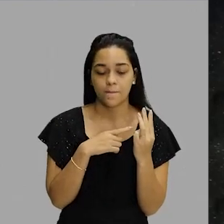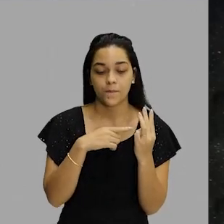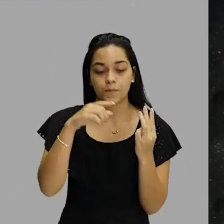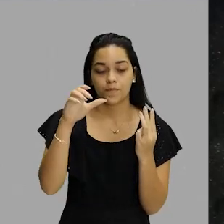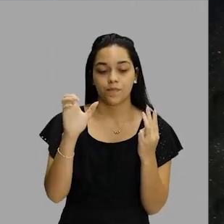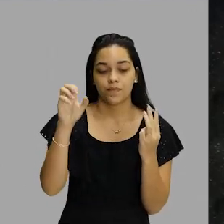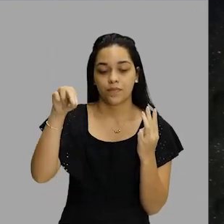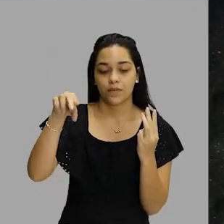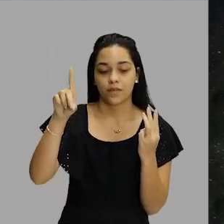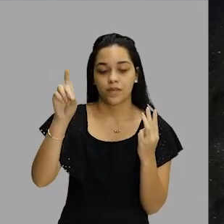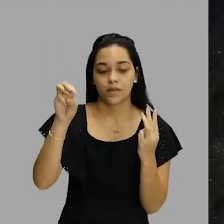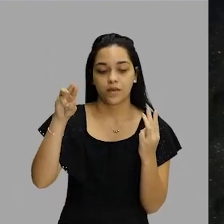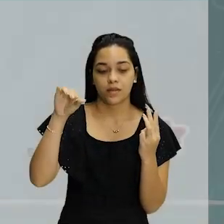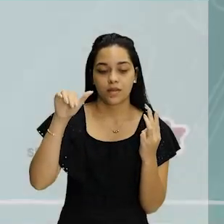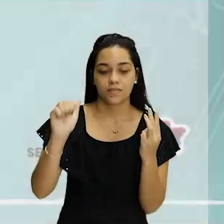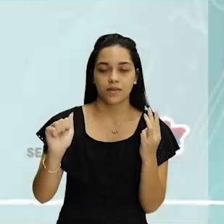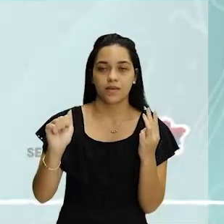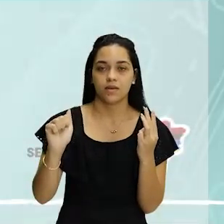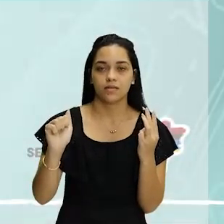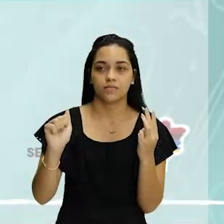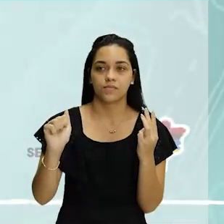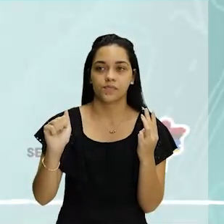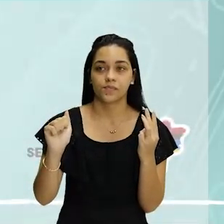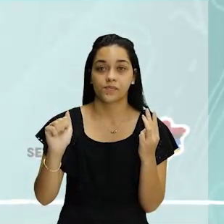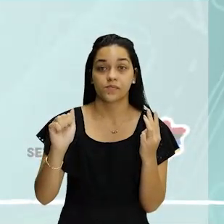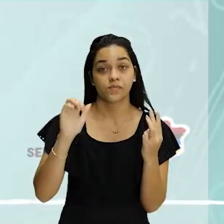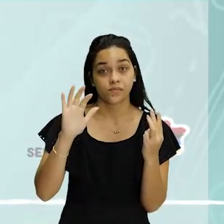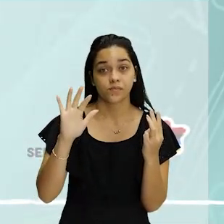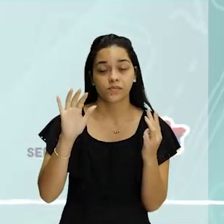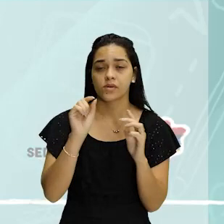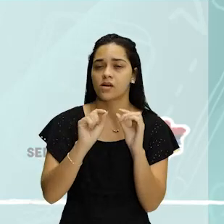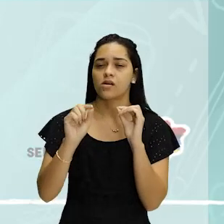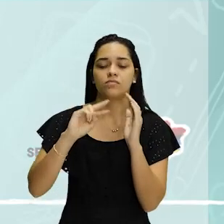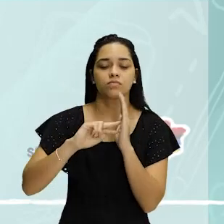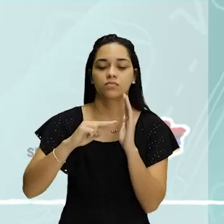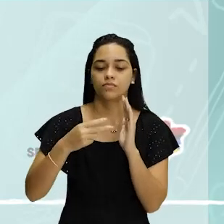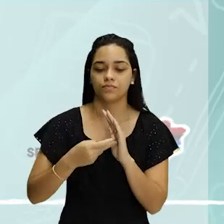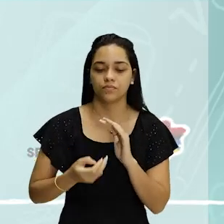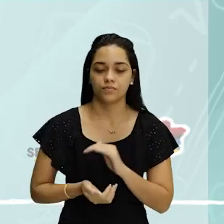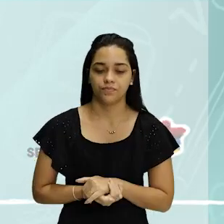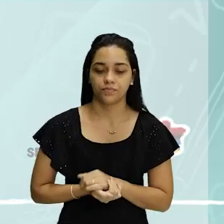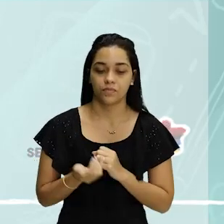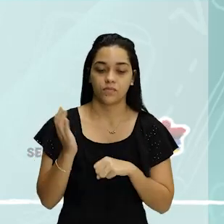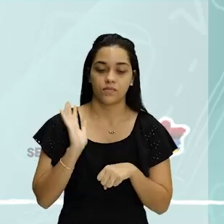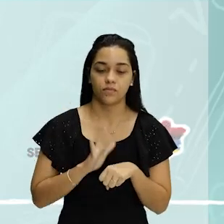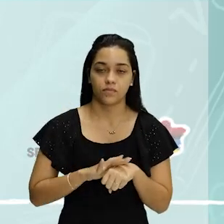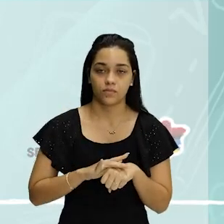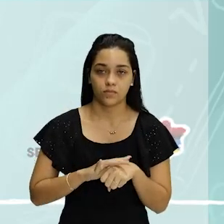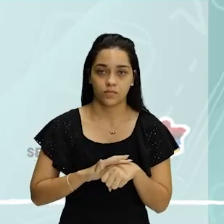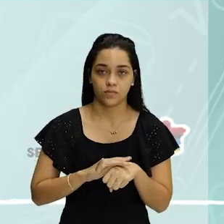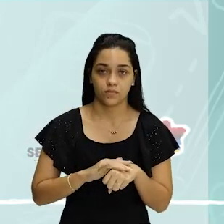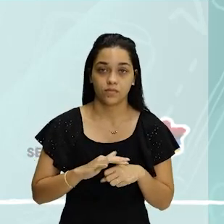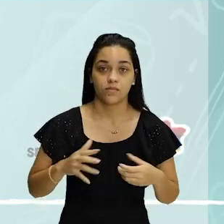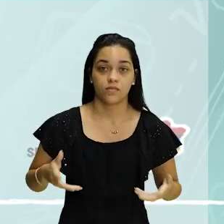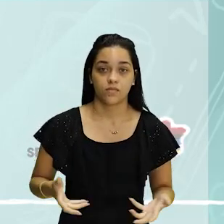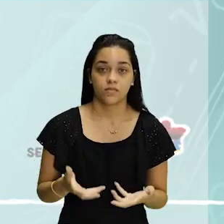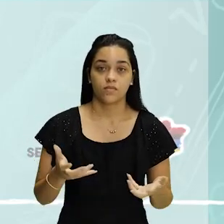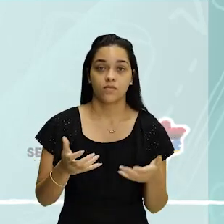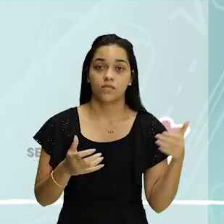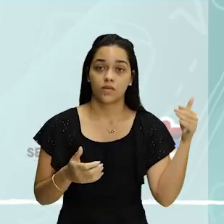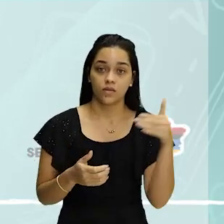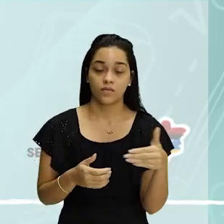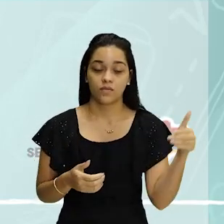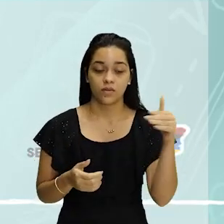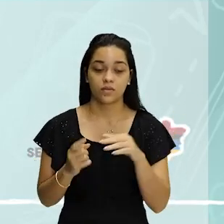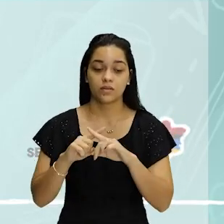pandemia, nós temos aqui a endemia. Olha só, o que é endemia? É quando a doença que se manifesta com